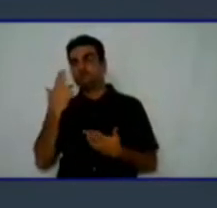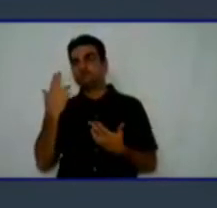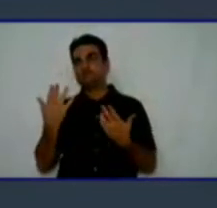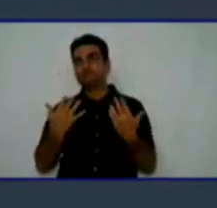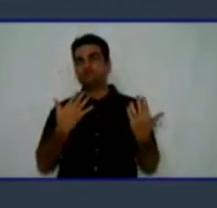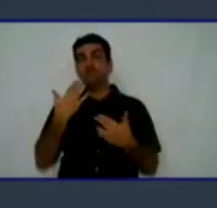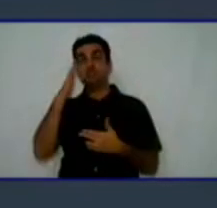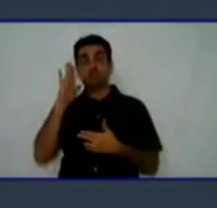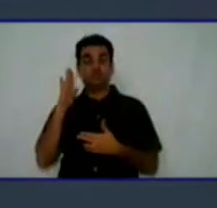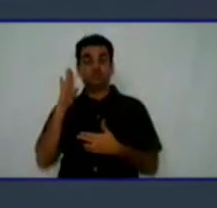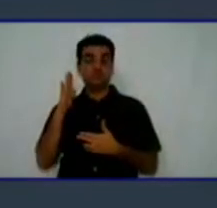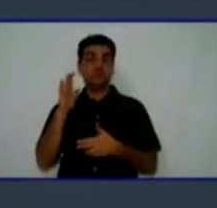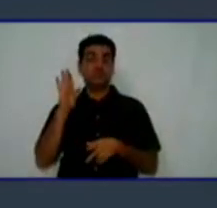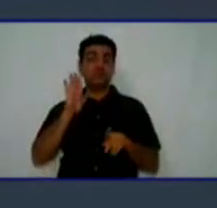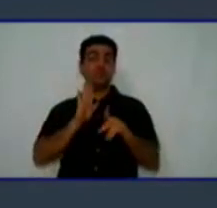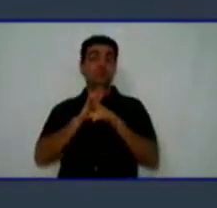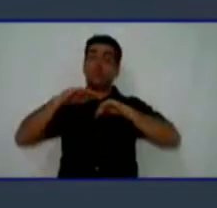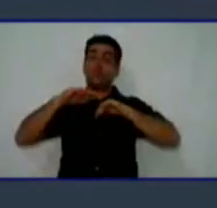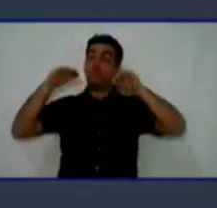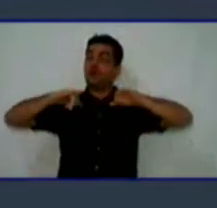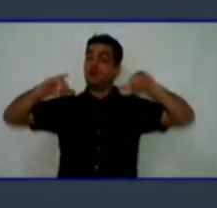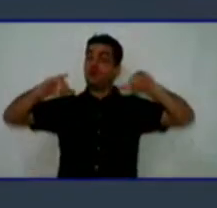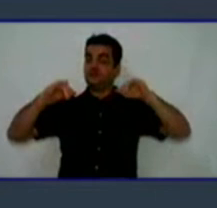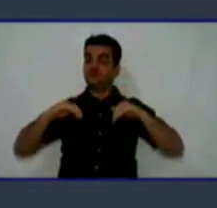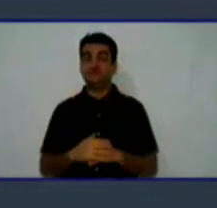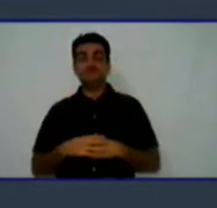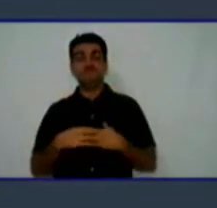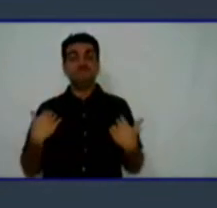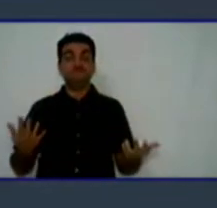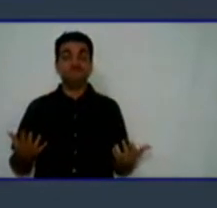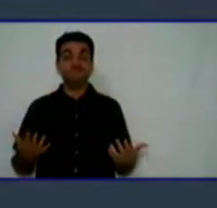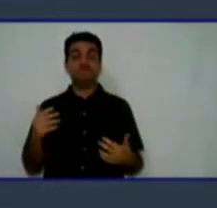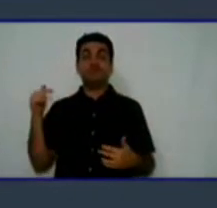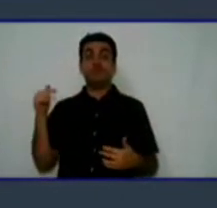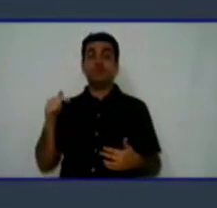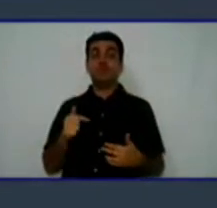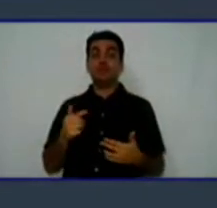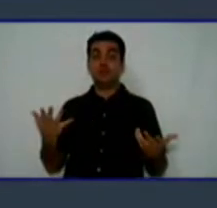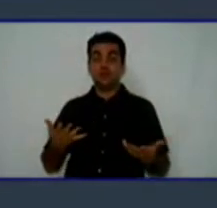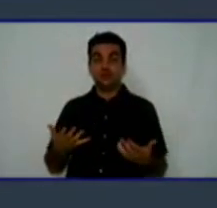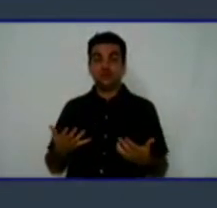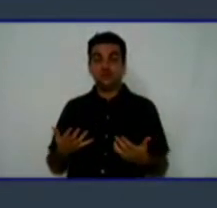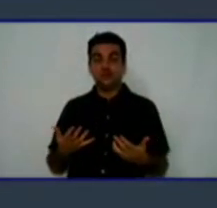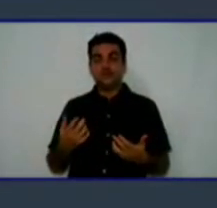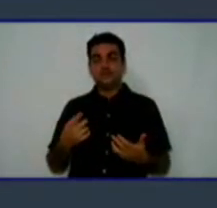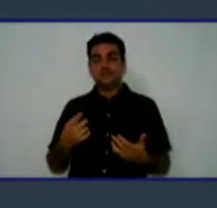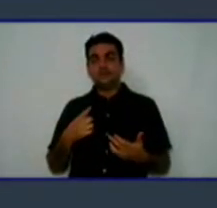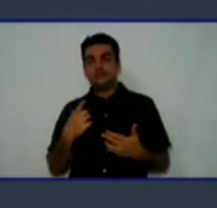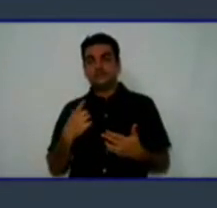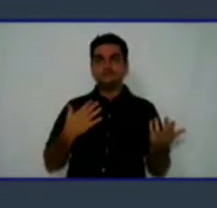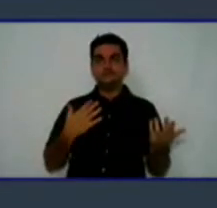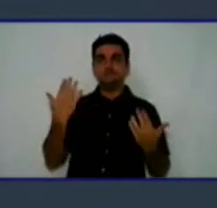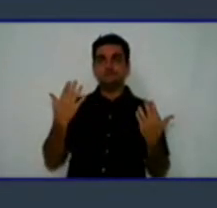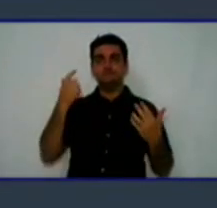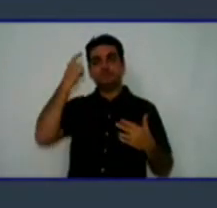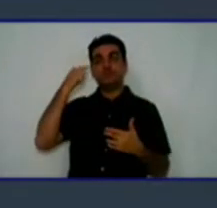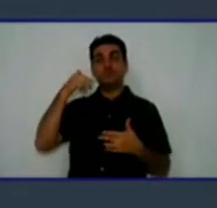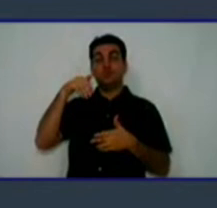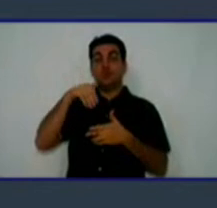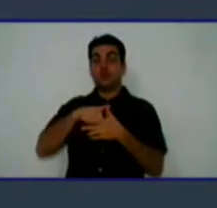típico de propaganda. Portanto, na quadra atual, há ampla permissão à realização de atos